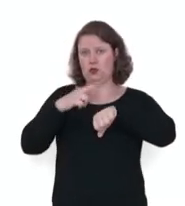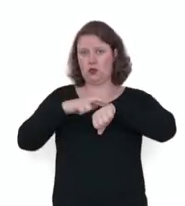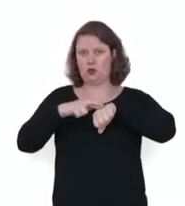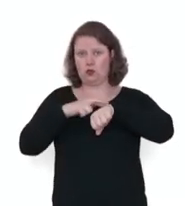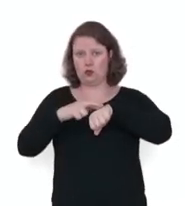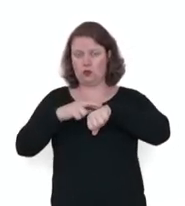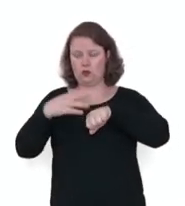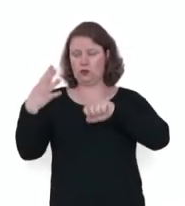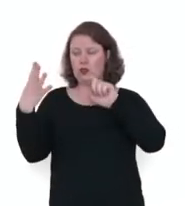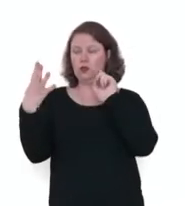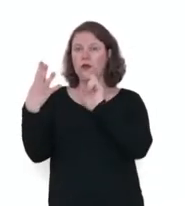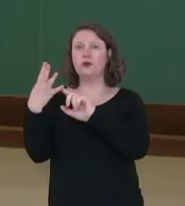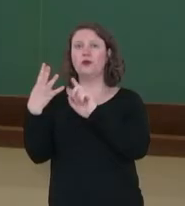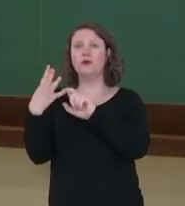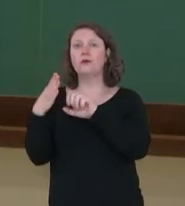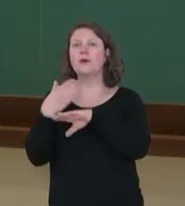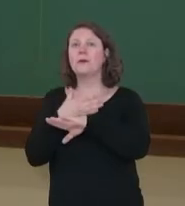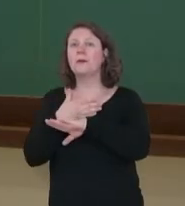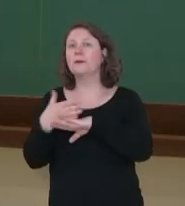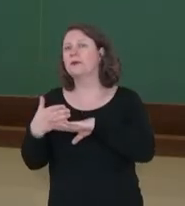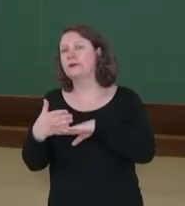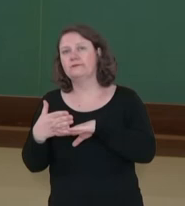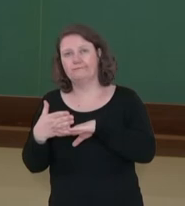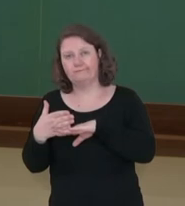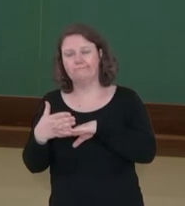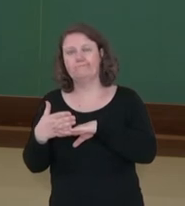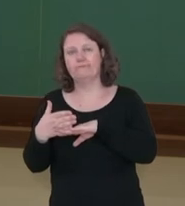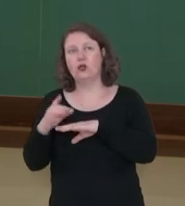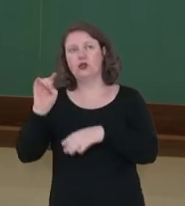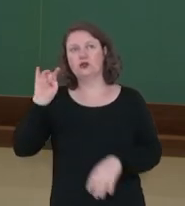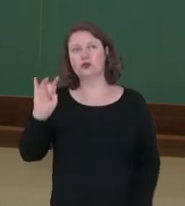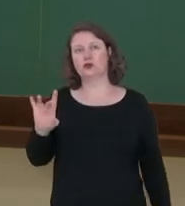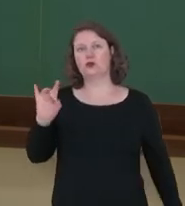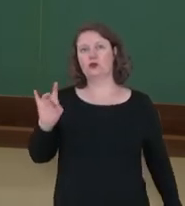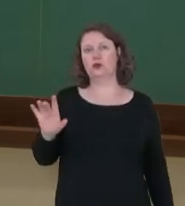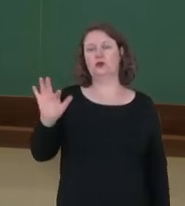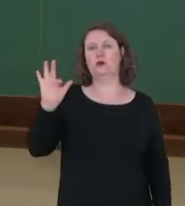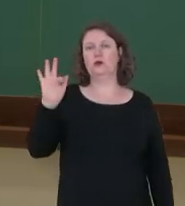flor na cor branca. Então, só na geração